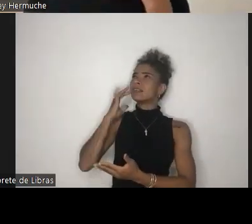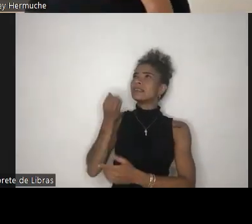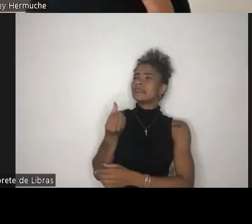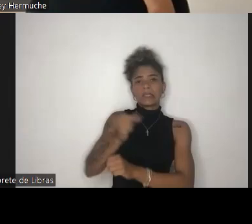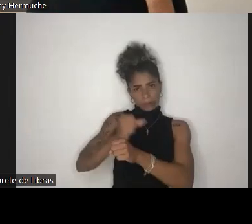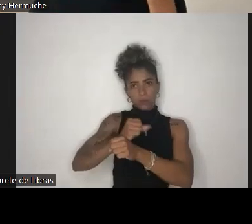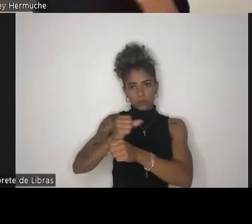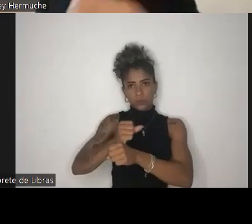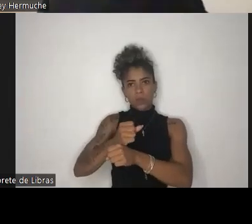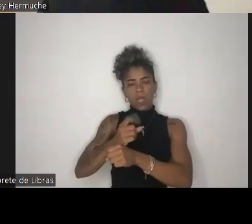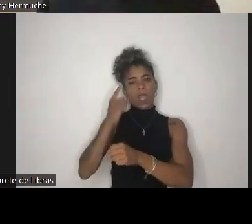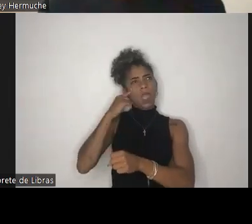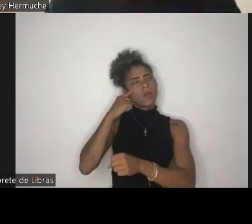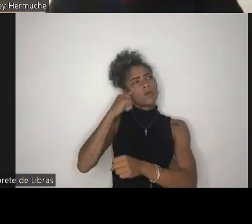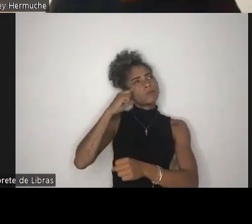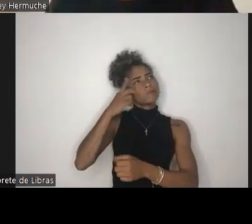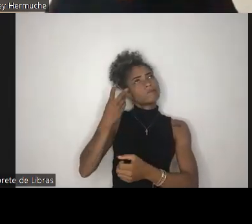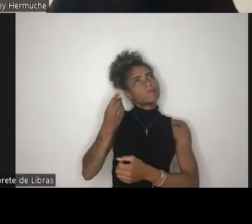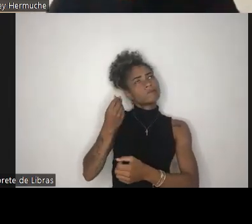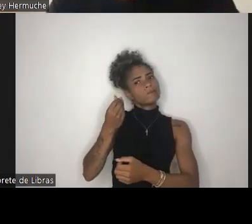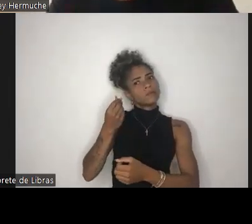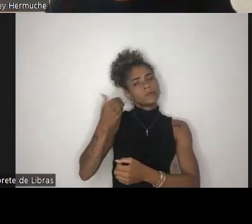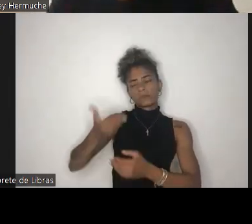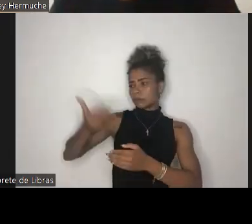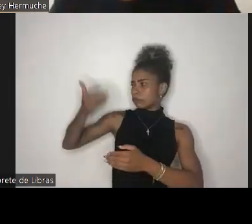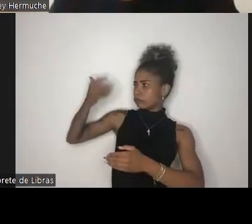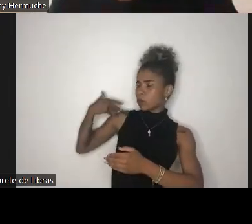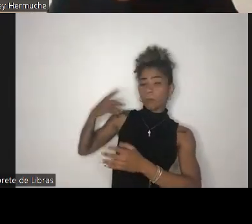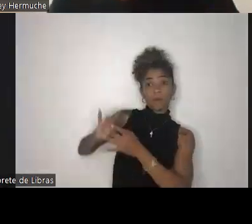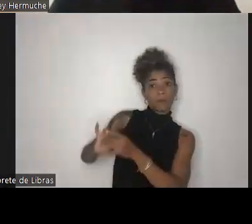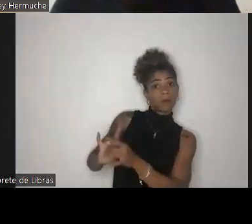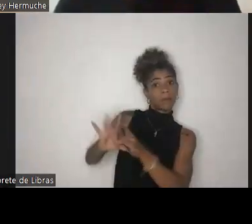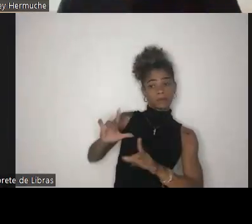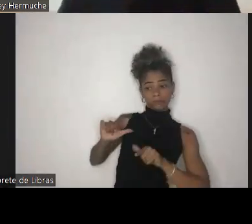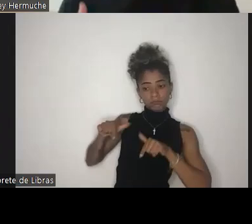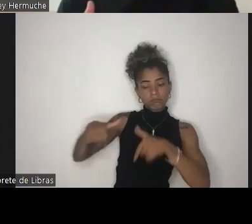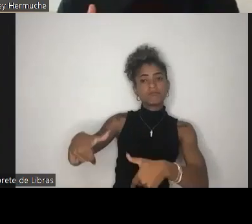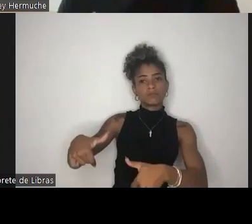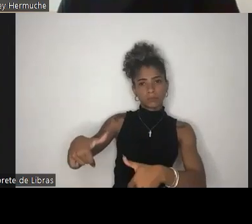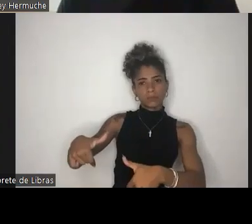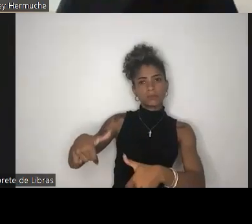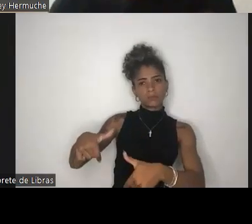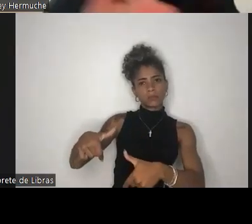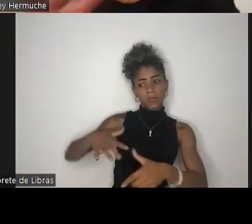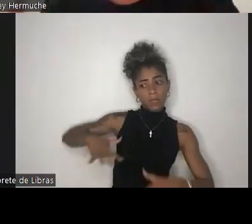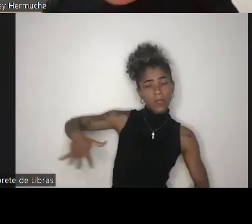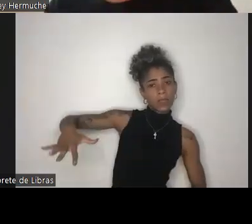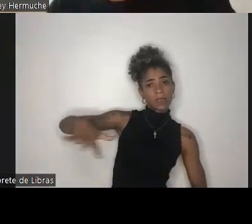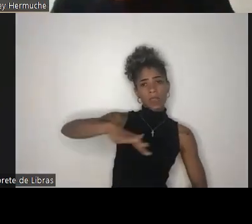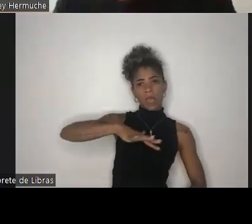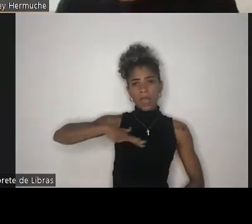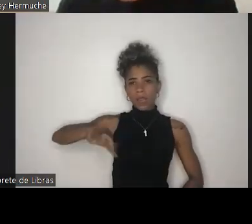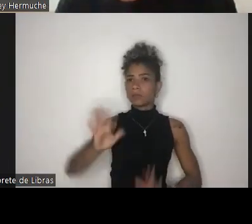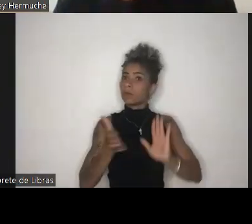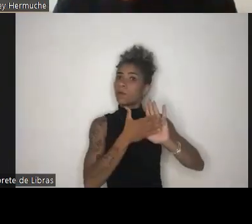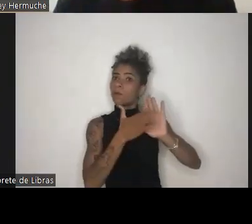eu me encontrava com uma liberdade muito grande de atuação dentro desse universo de